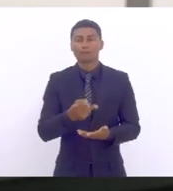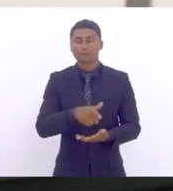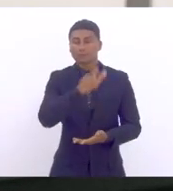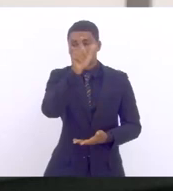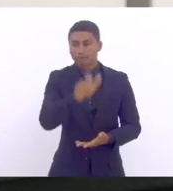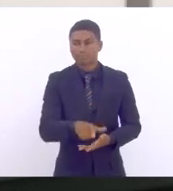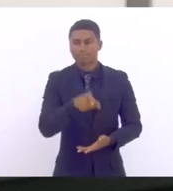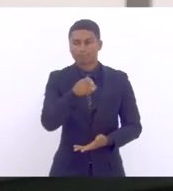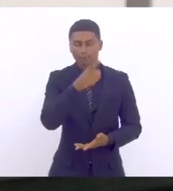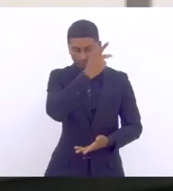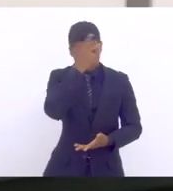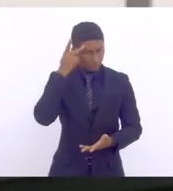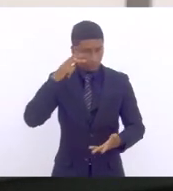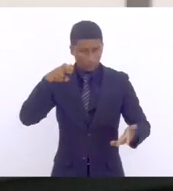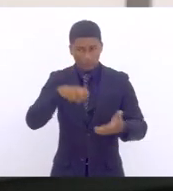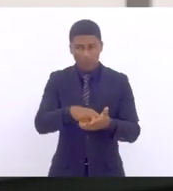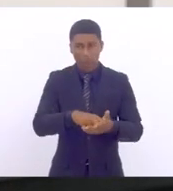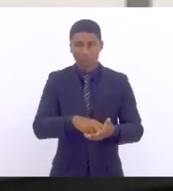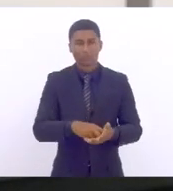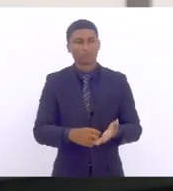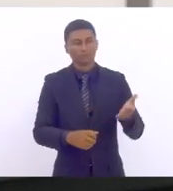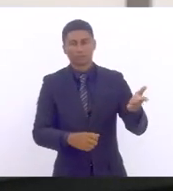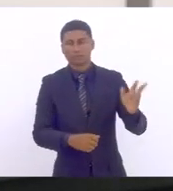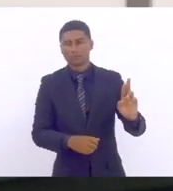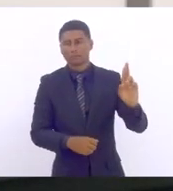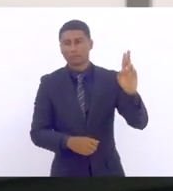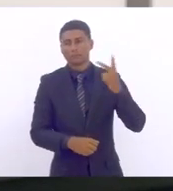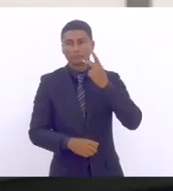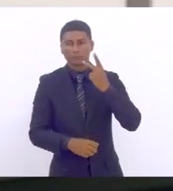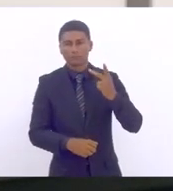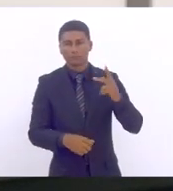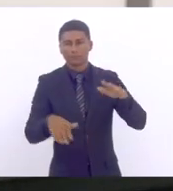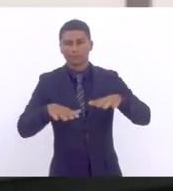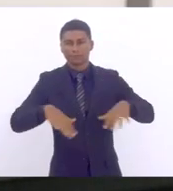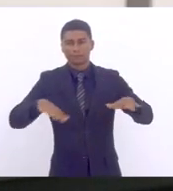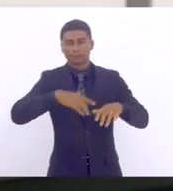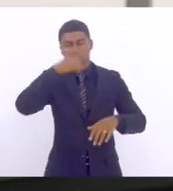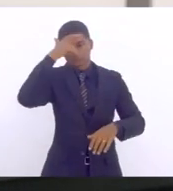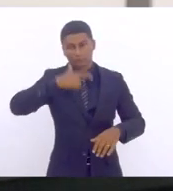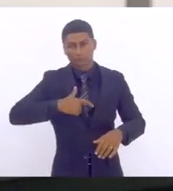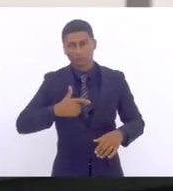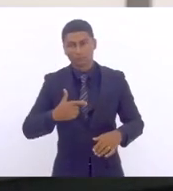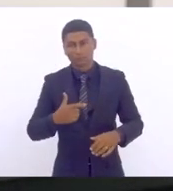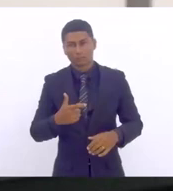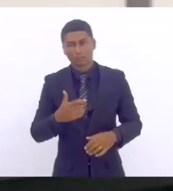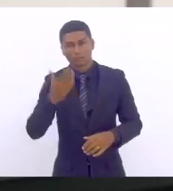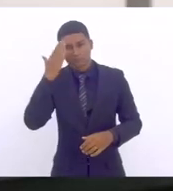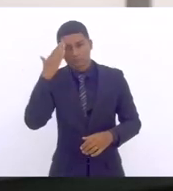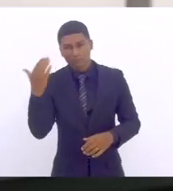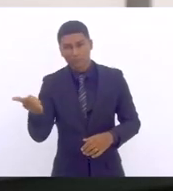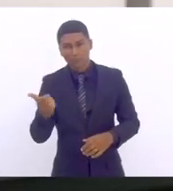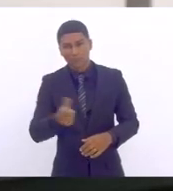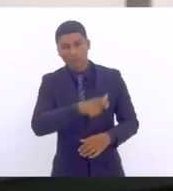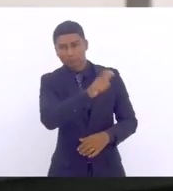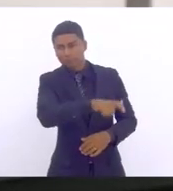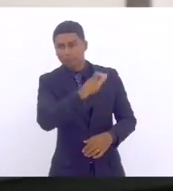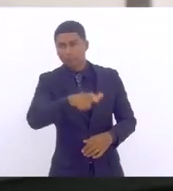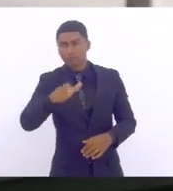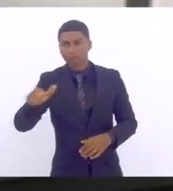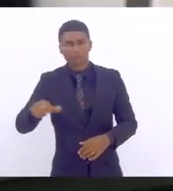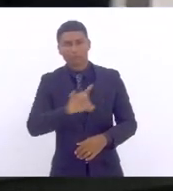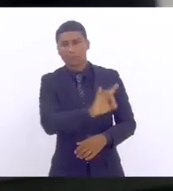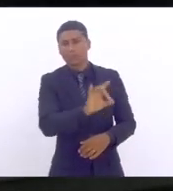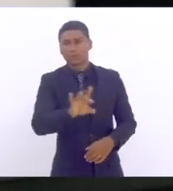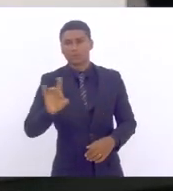CPF, como o tenente-coronel falou. Todo mundo é identificado, ele sabe de cabo a rabo quem são os torcedores organizados.